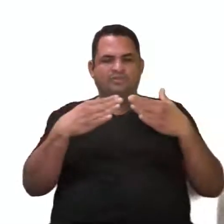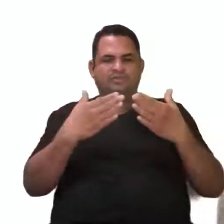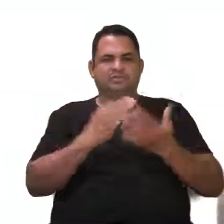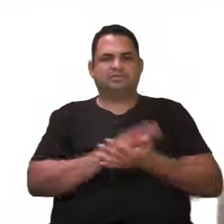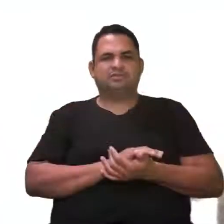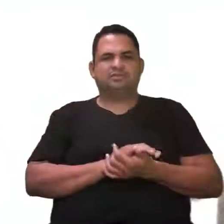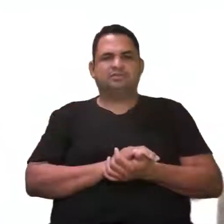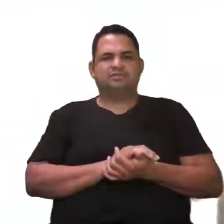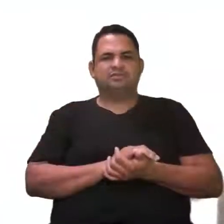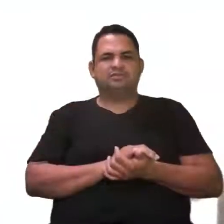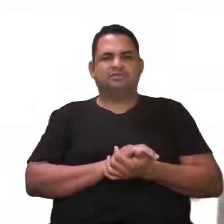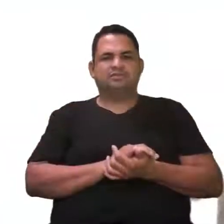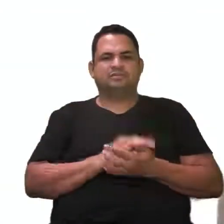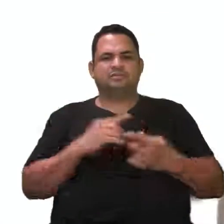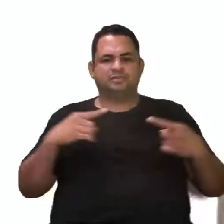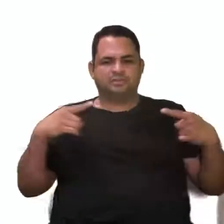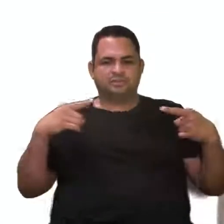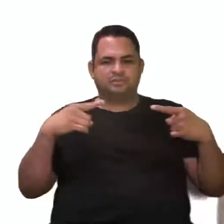Eles